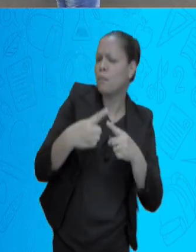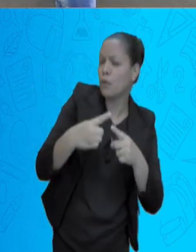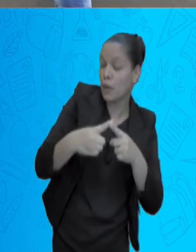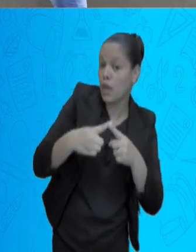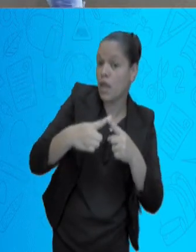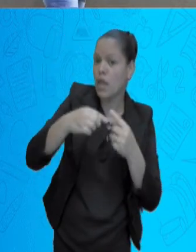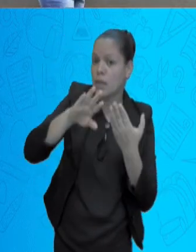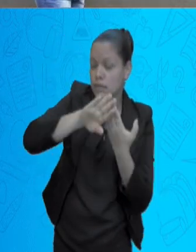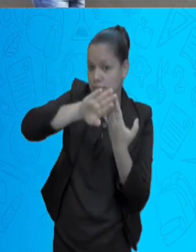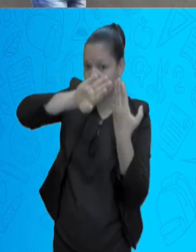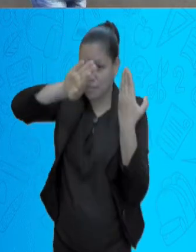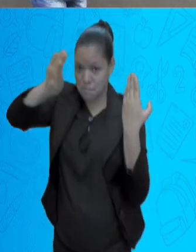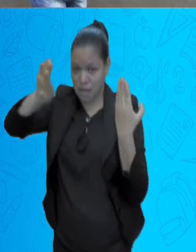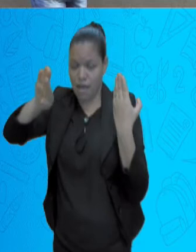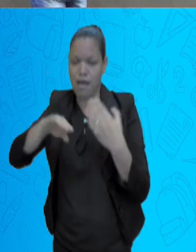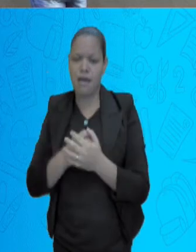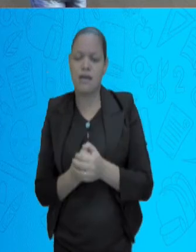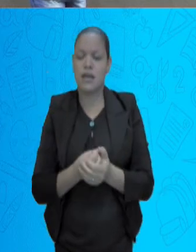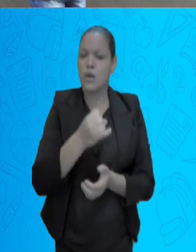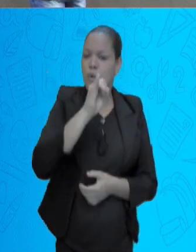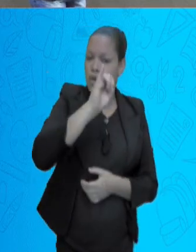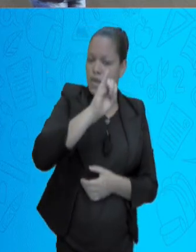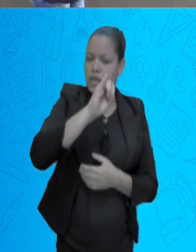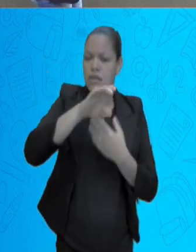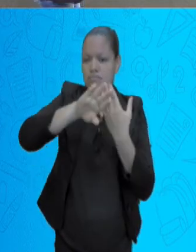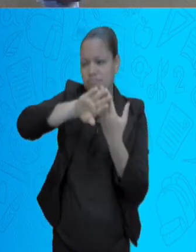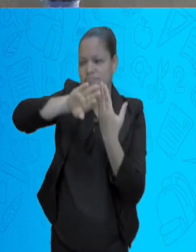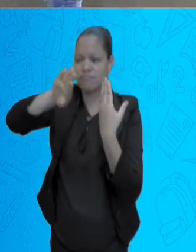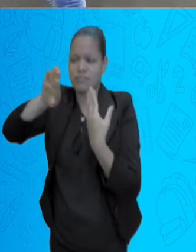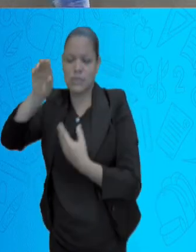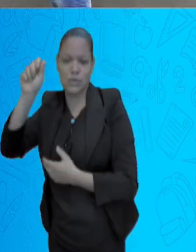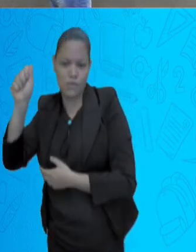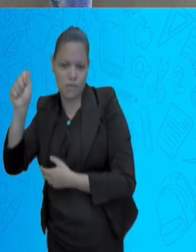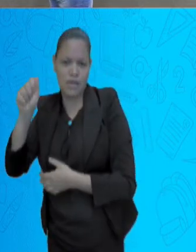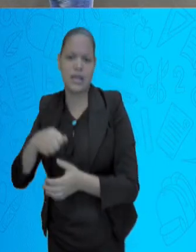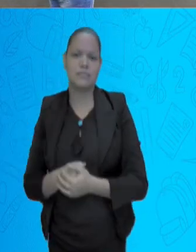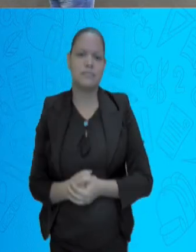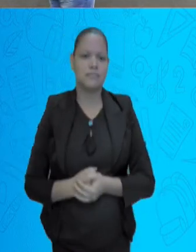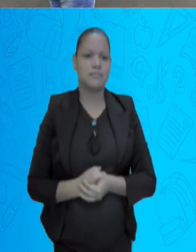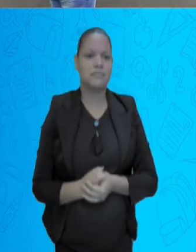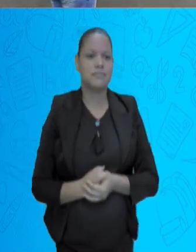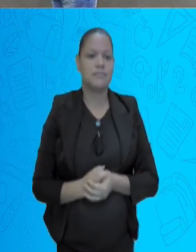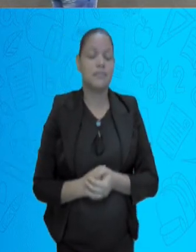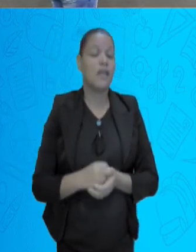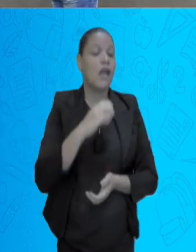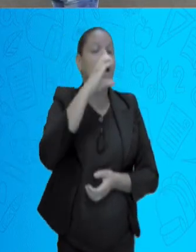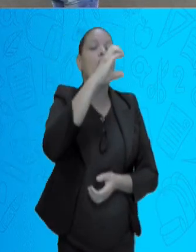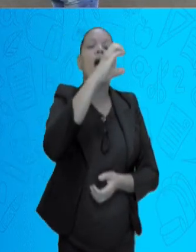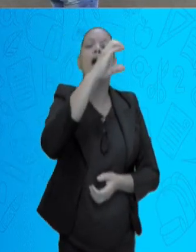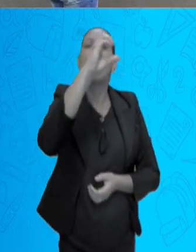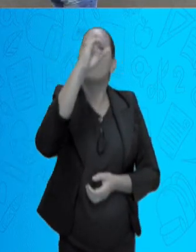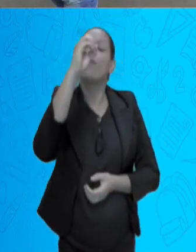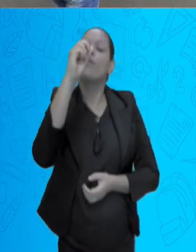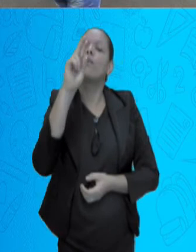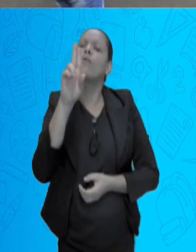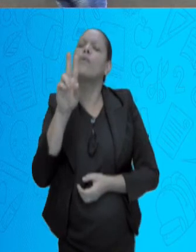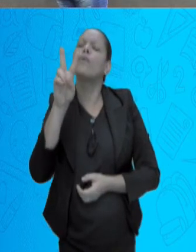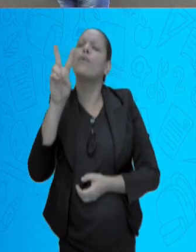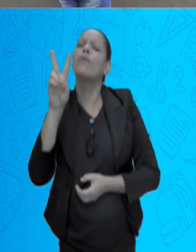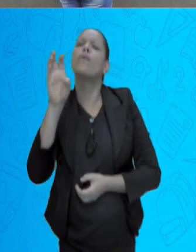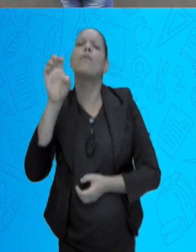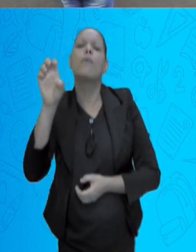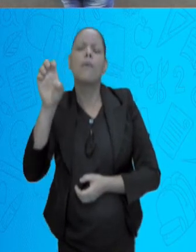A fica em sílaba separada. couve. Couve é